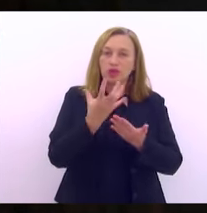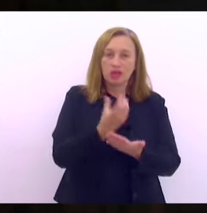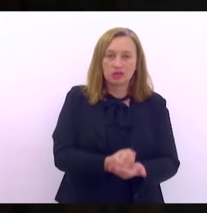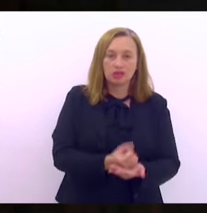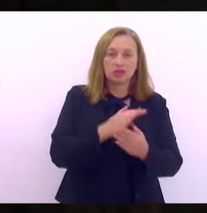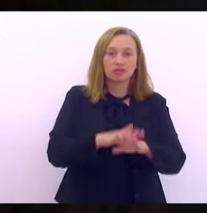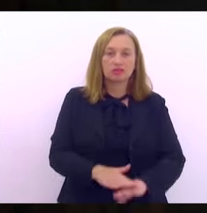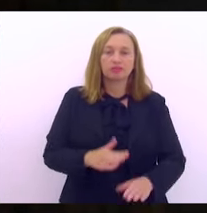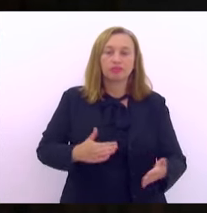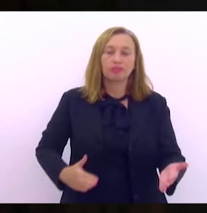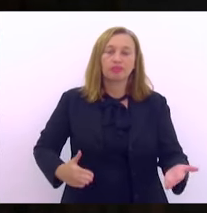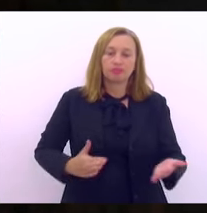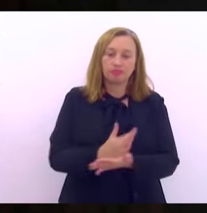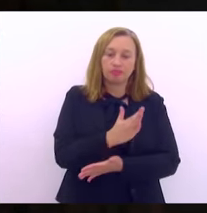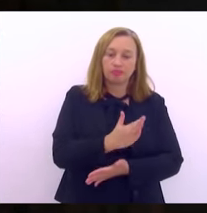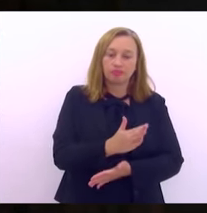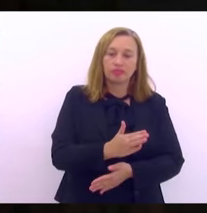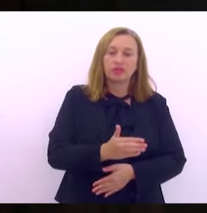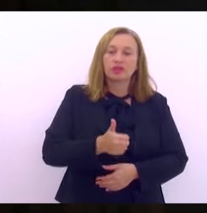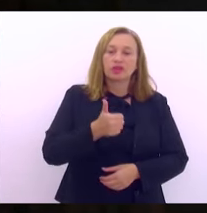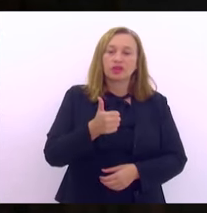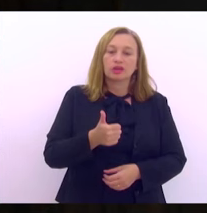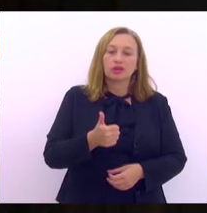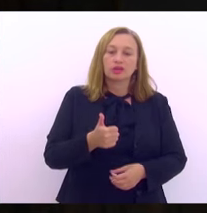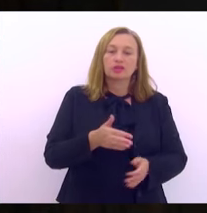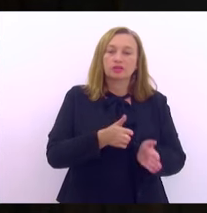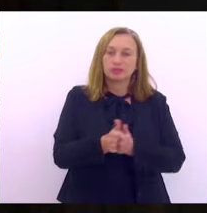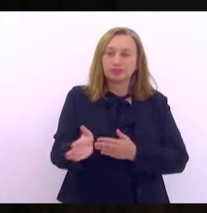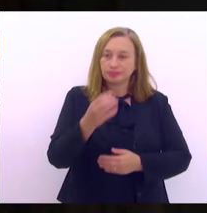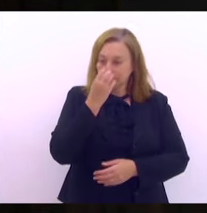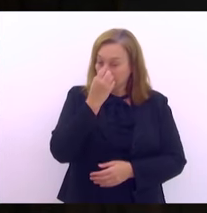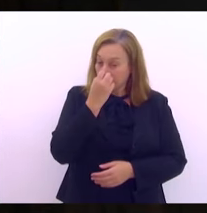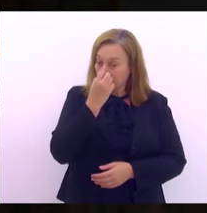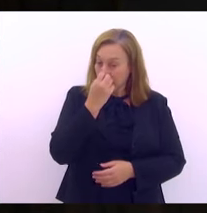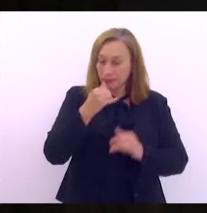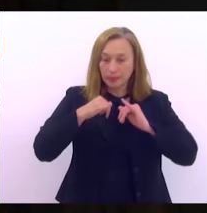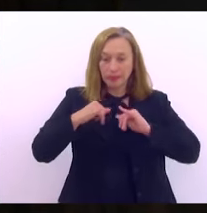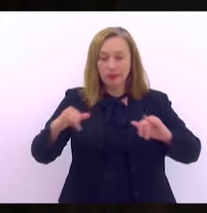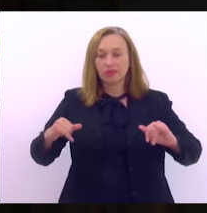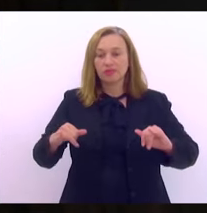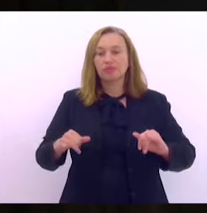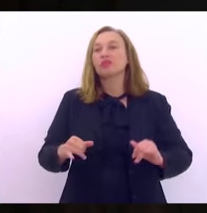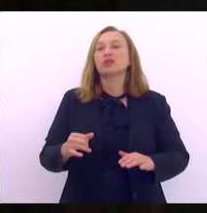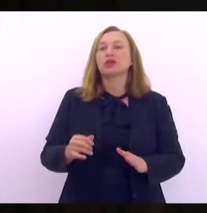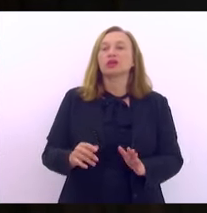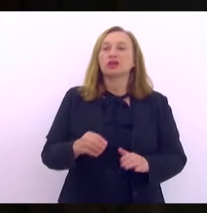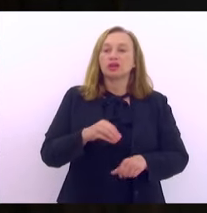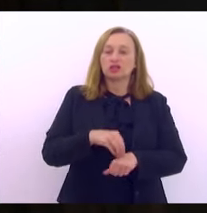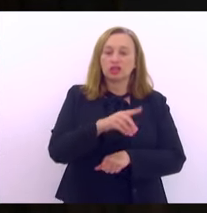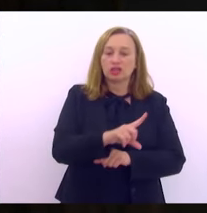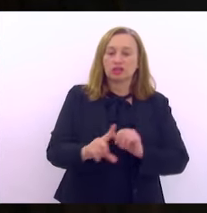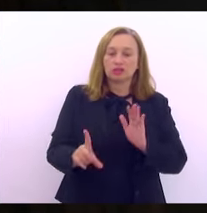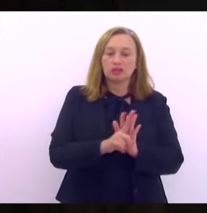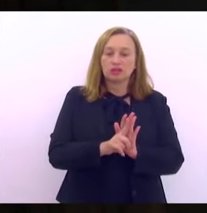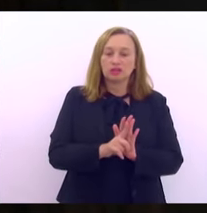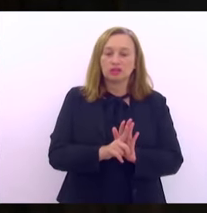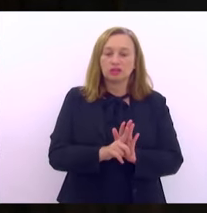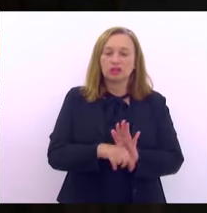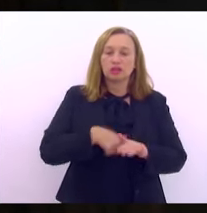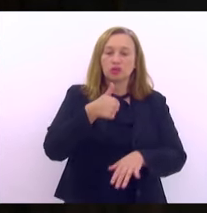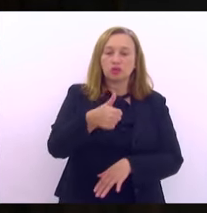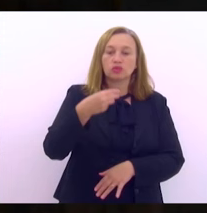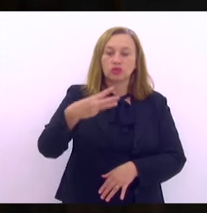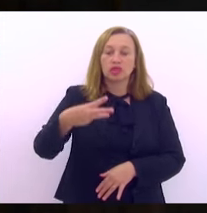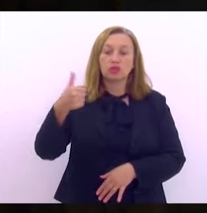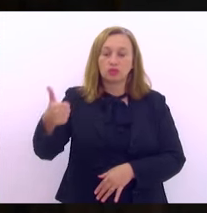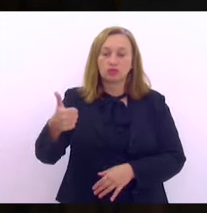que aprovam, permaneçam como estão. Aprovado, vai a publicação. Anuncio indicação legislativa